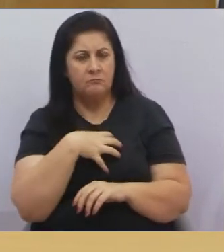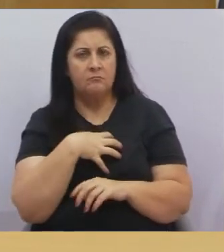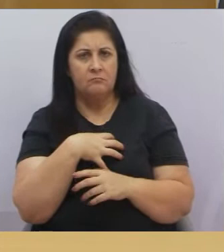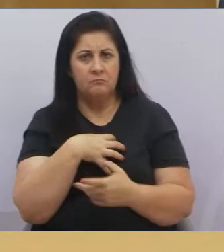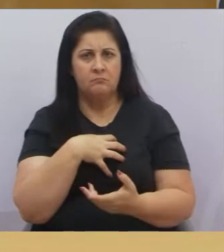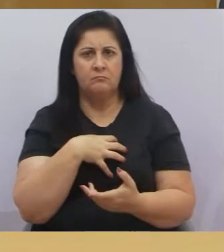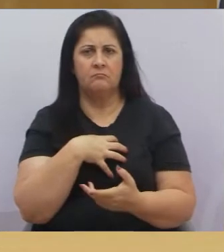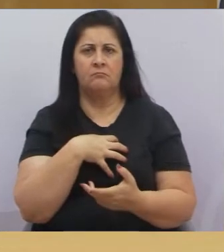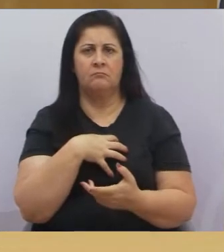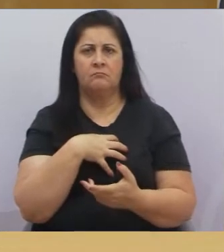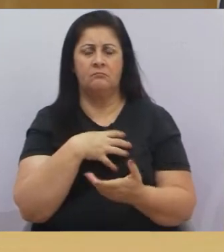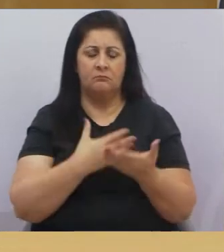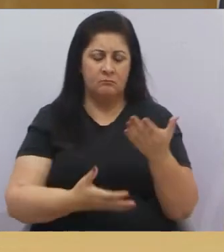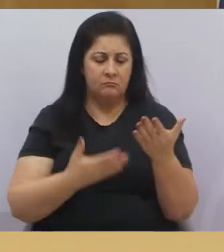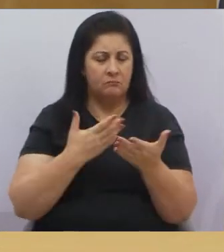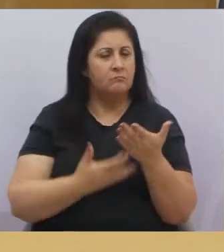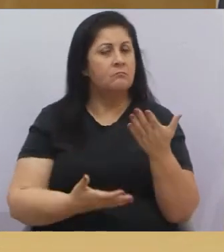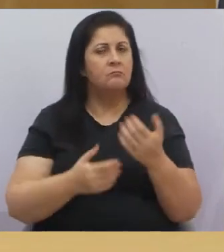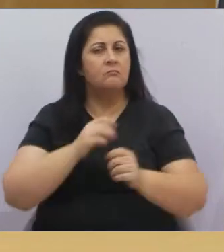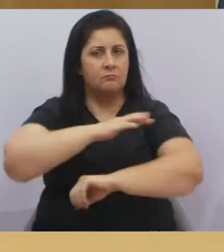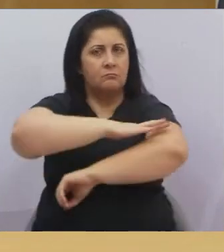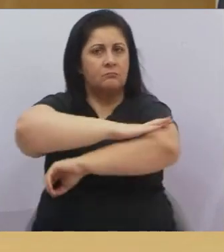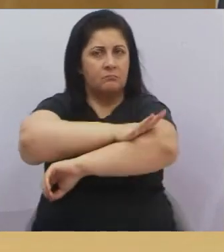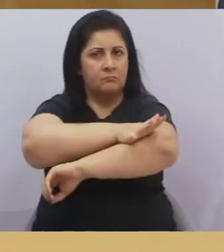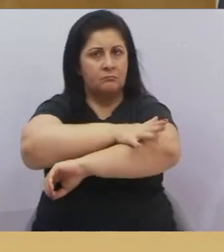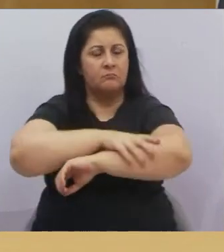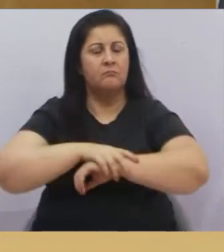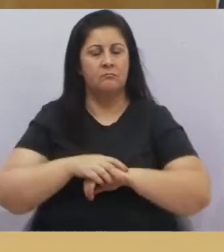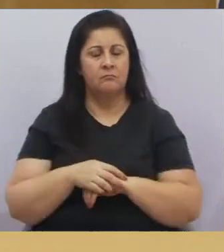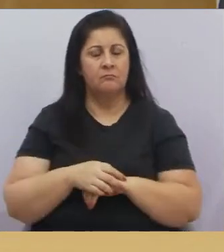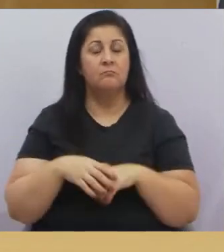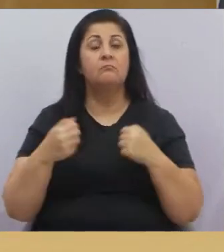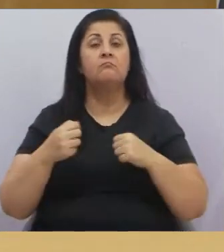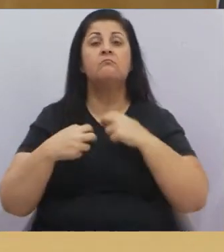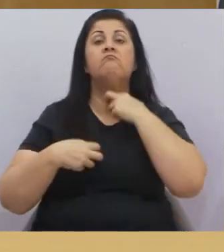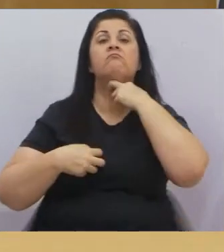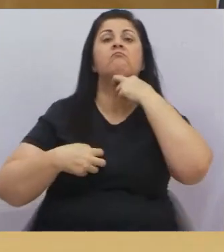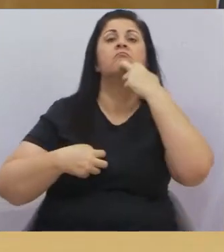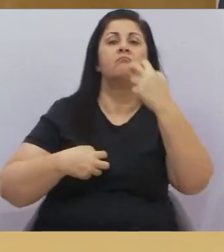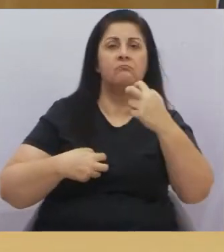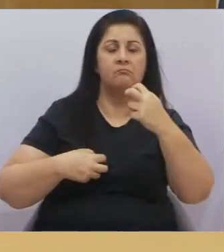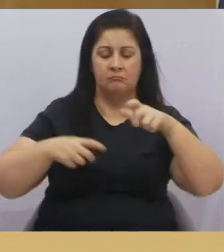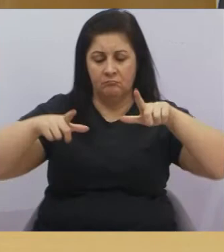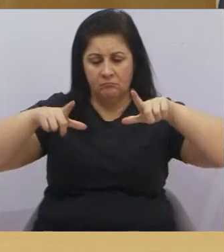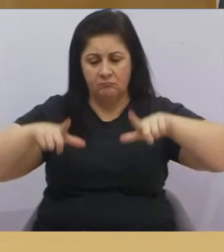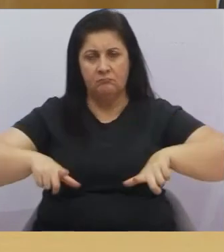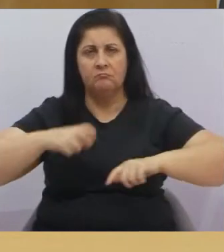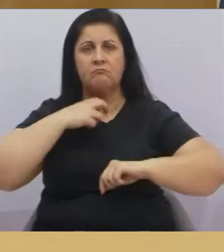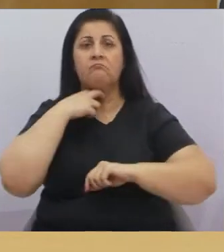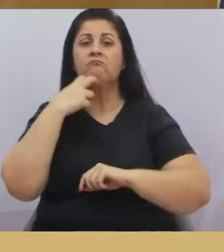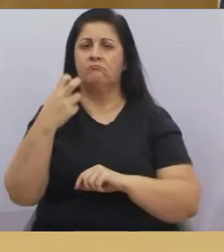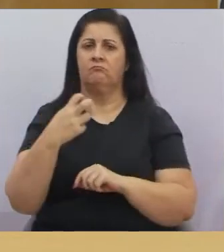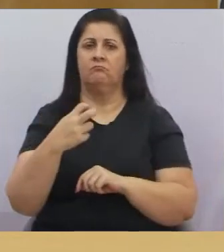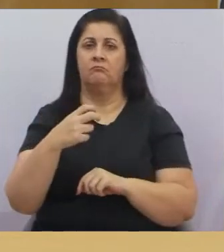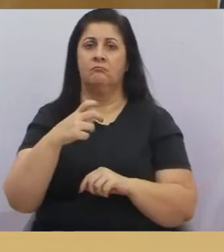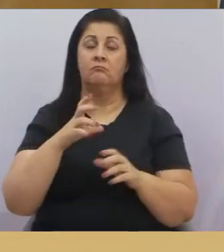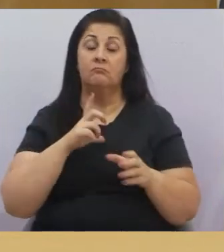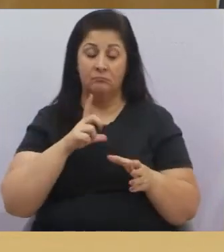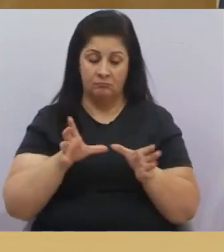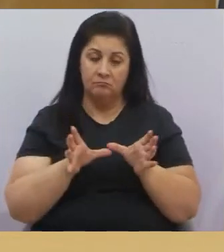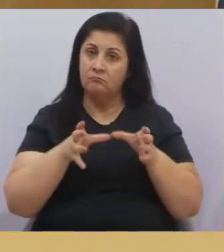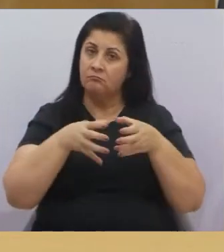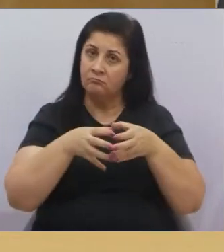né, prejudicadas pelo racismo, que elas tenham voz. Que, através desse conselho, que elas possam